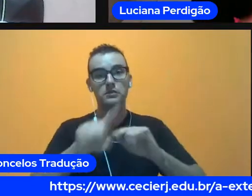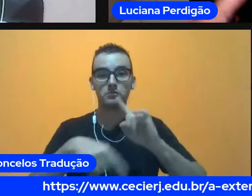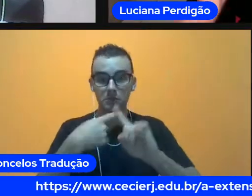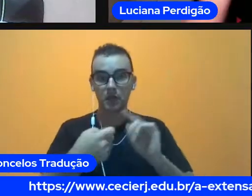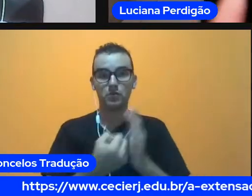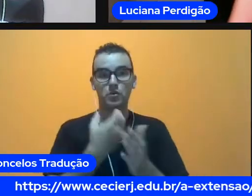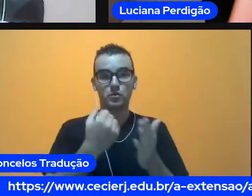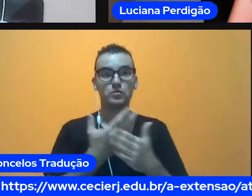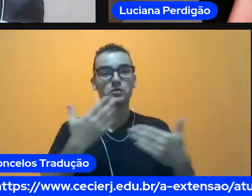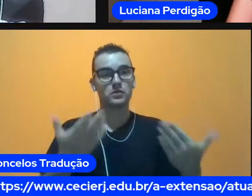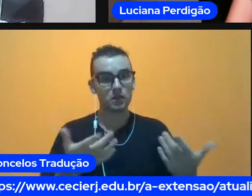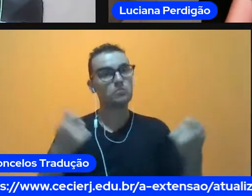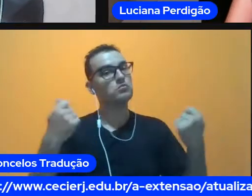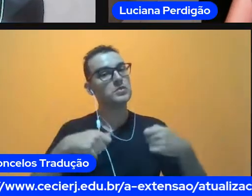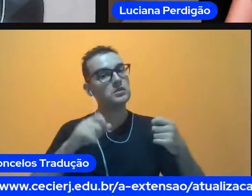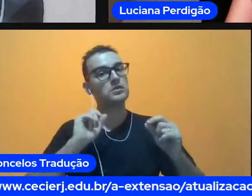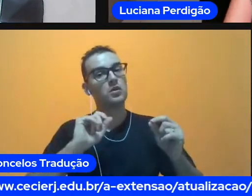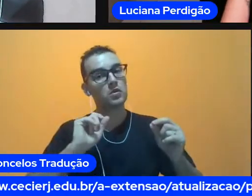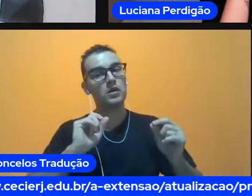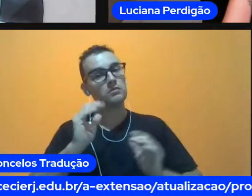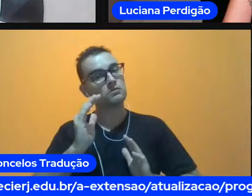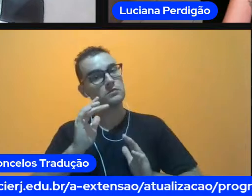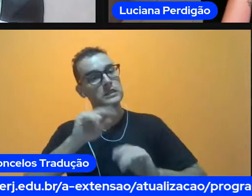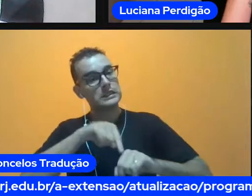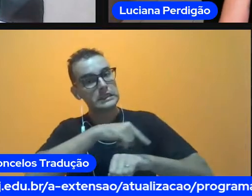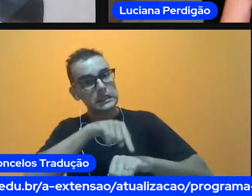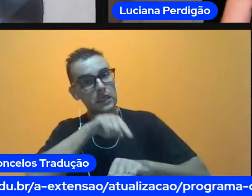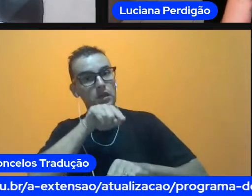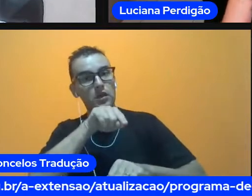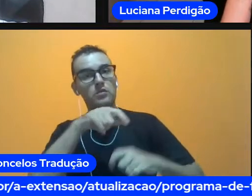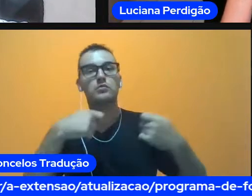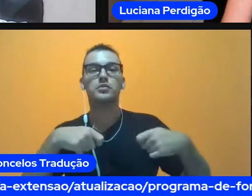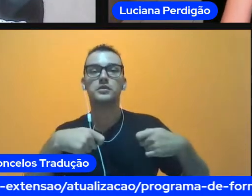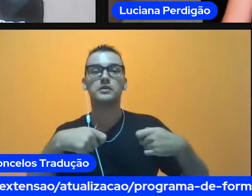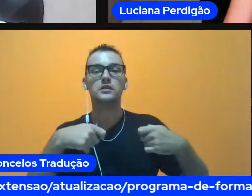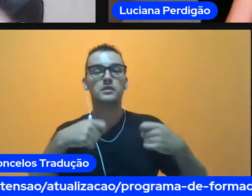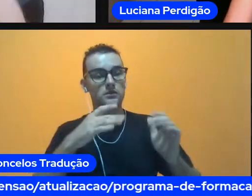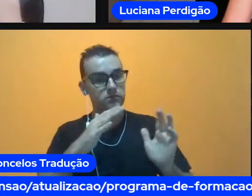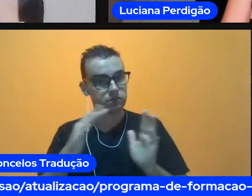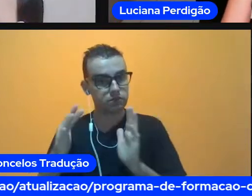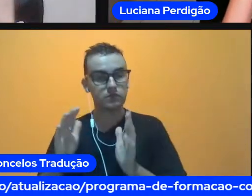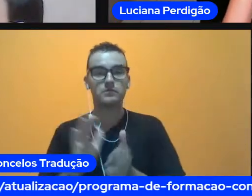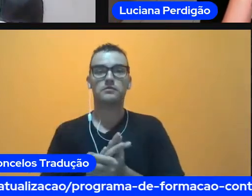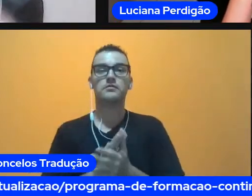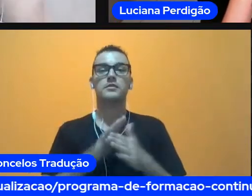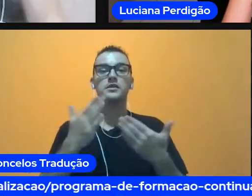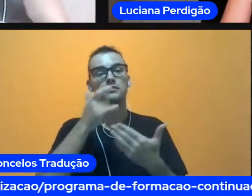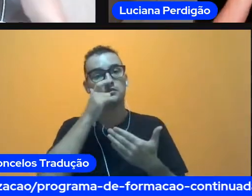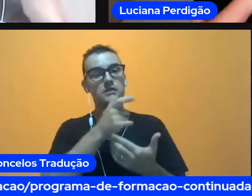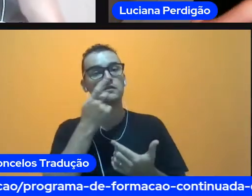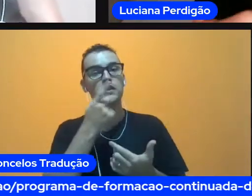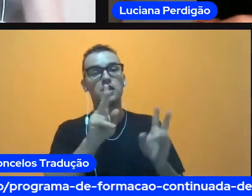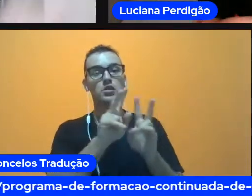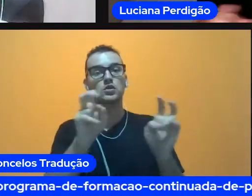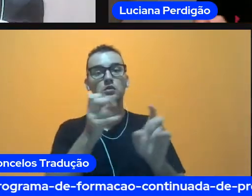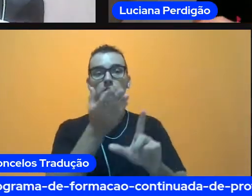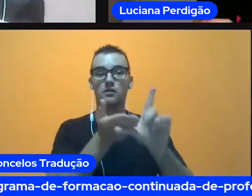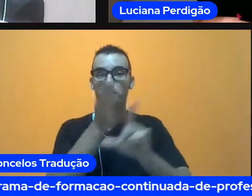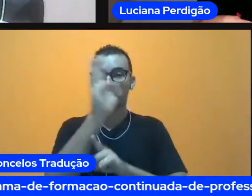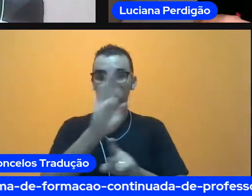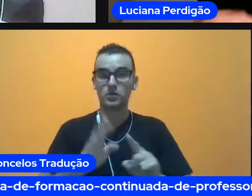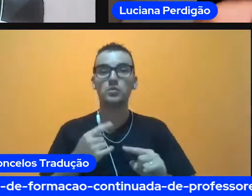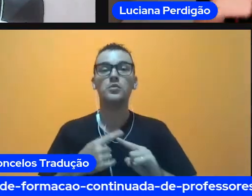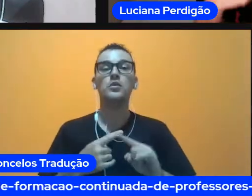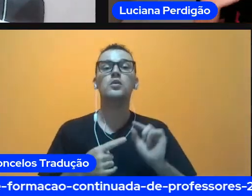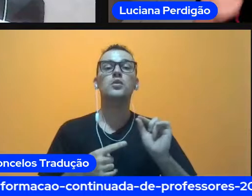é necessário prever esse tempo, né, Luciana? O interessante você falar isso sobre o CEP, porque